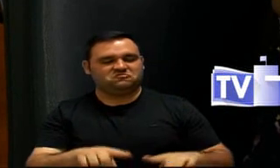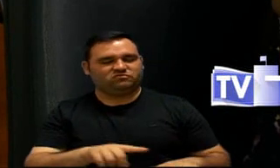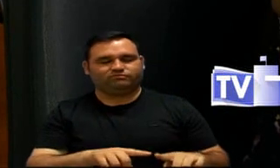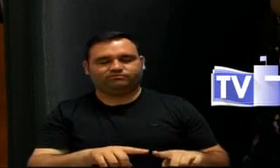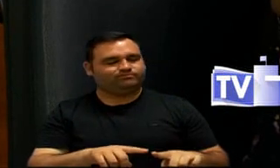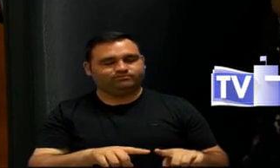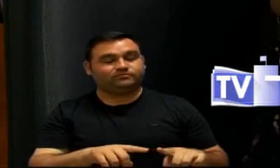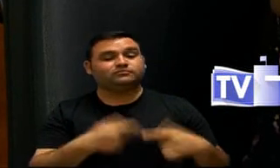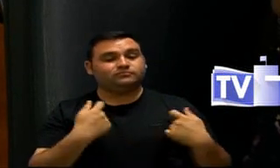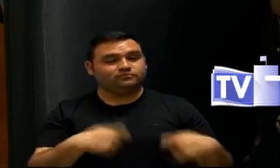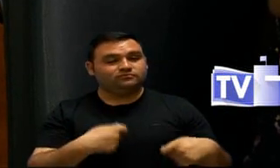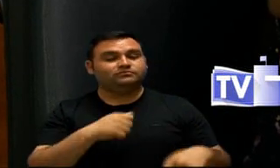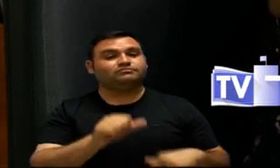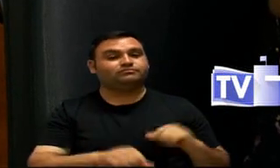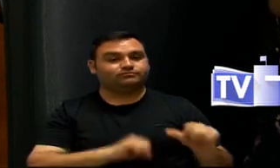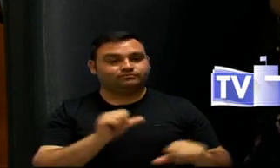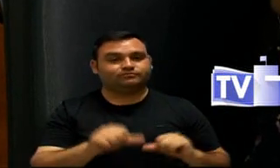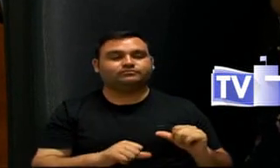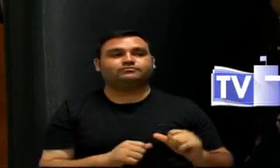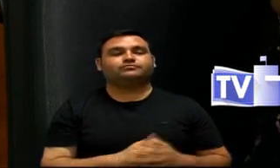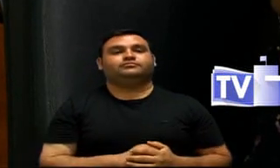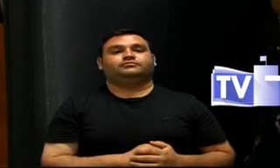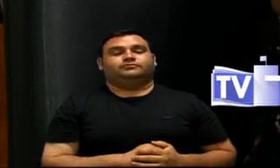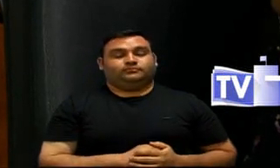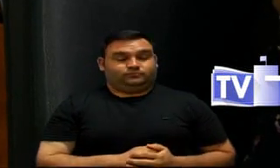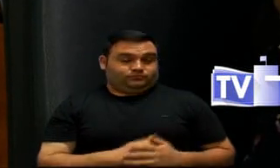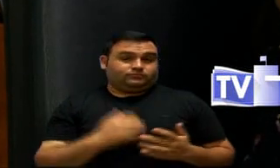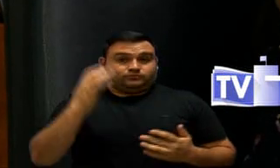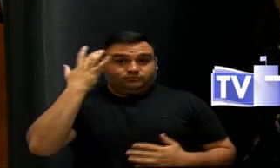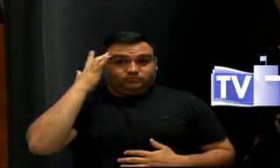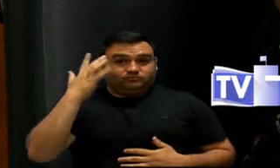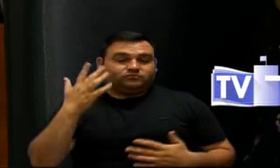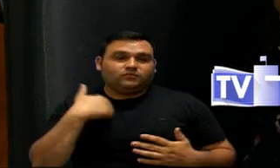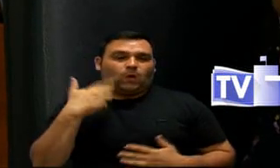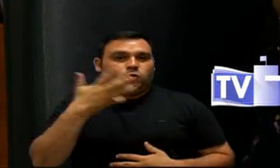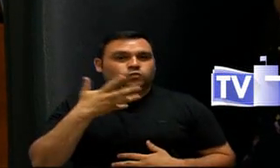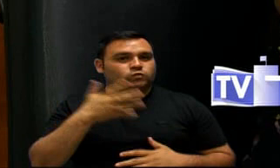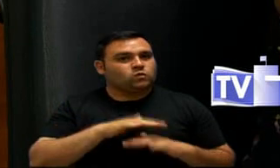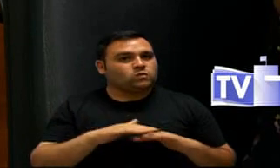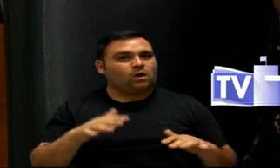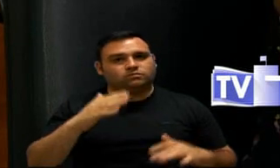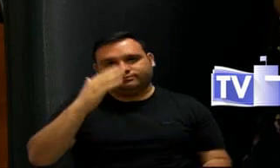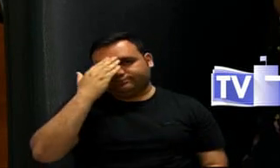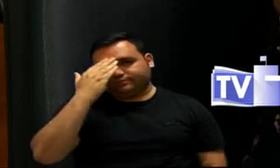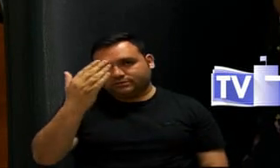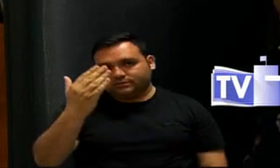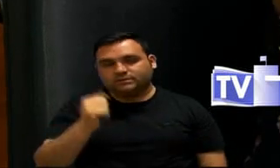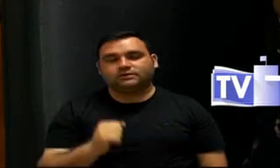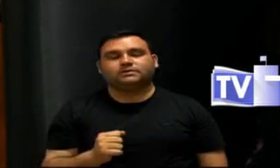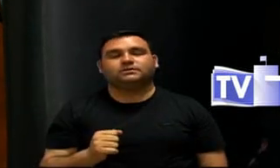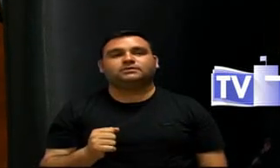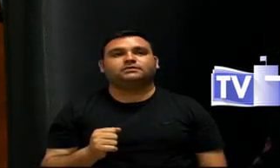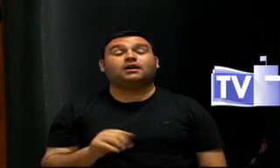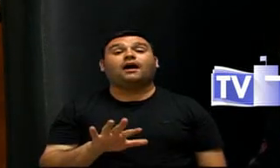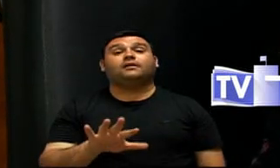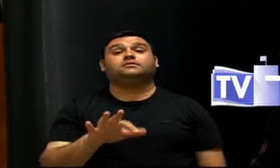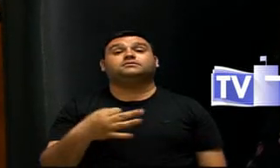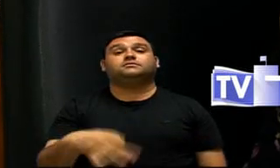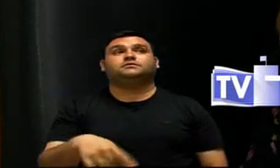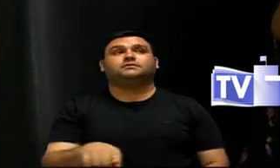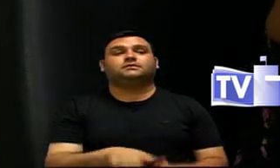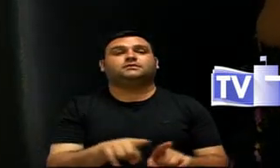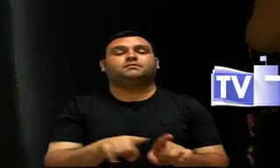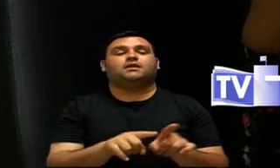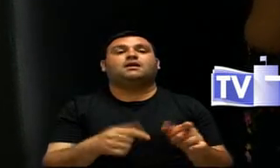tem muita coisa para a gente fazer ainda. Então, acho que é isso que eu queria falar. Obrigada. Tá? Ah, eu queria